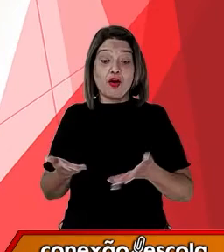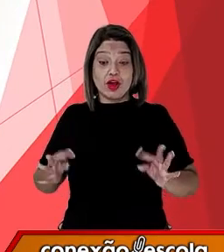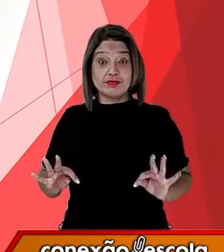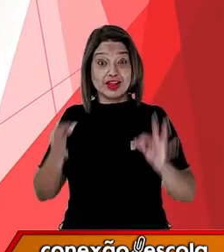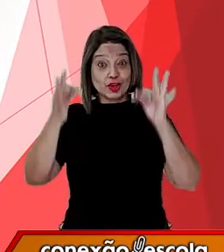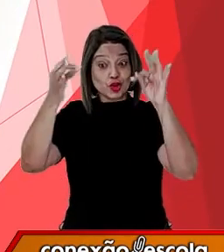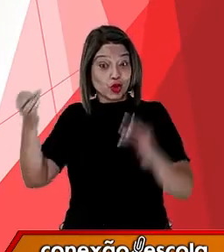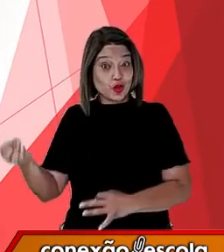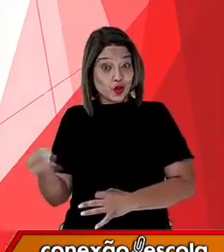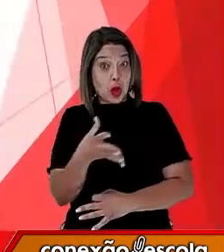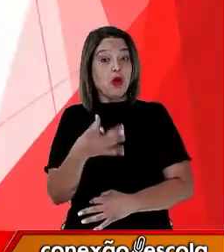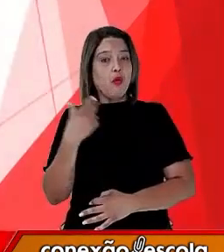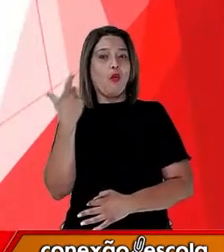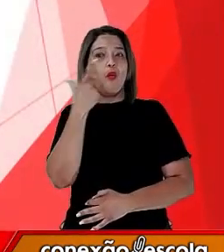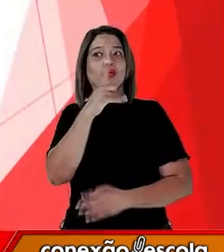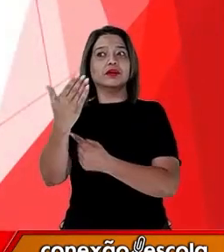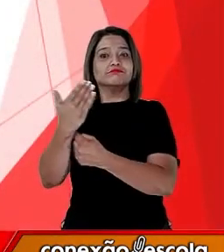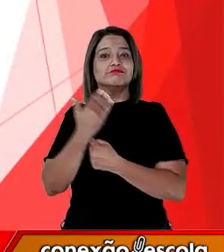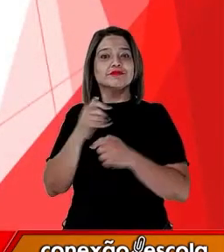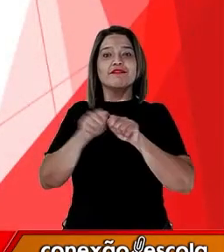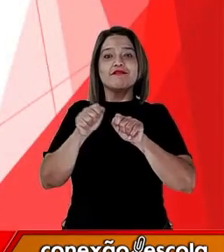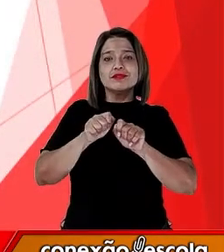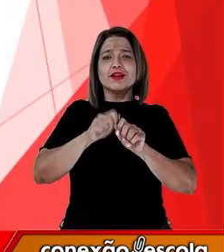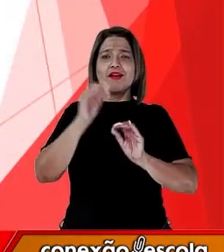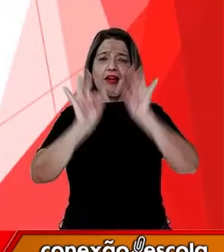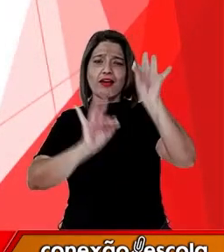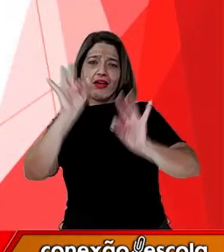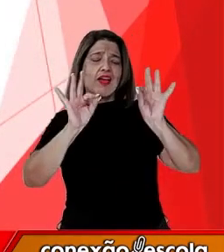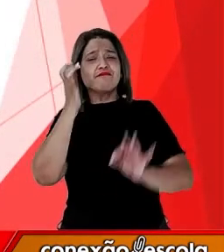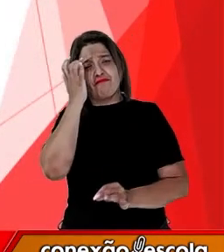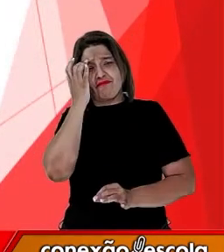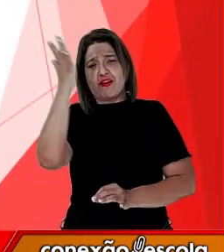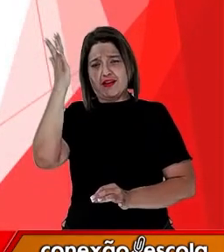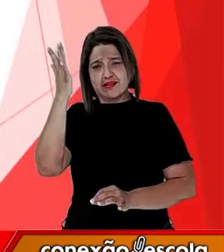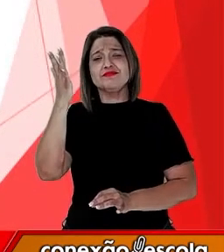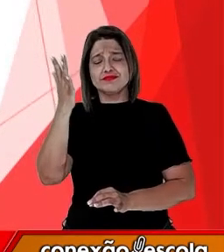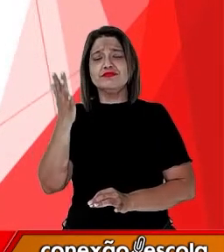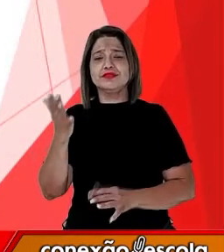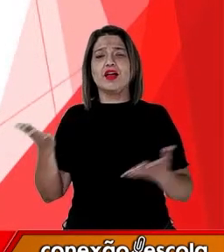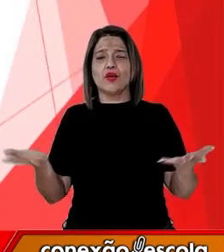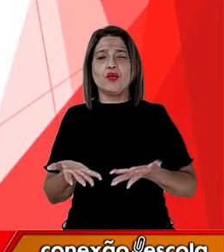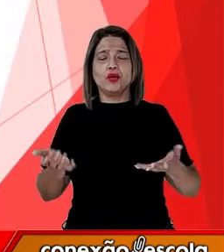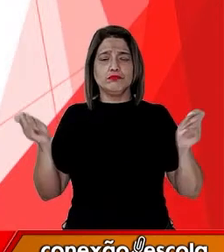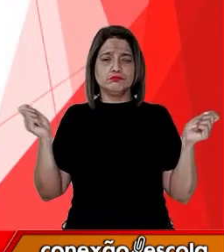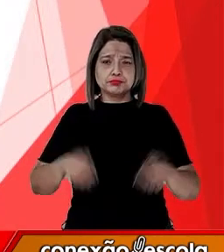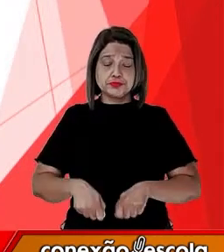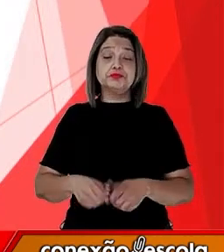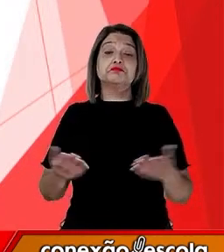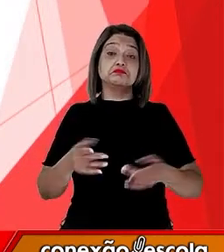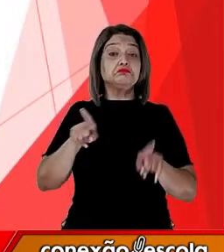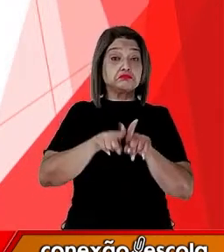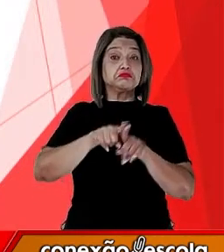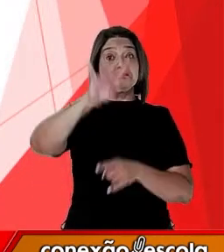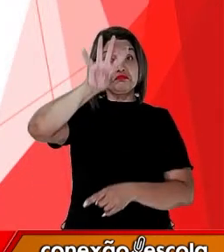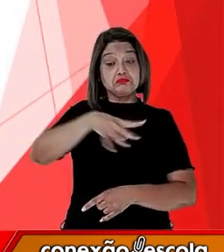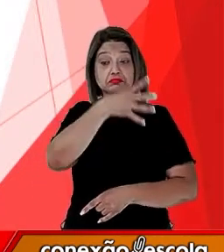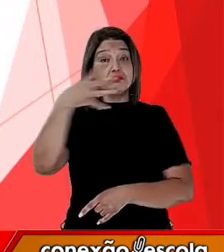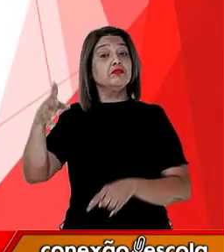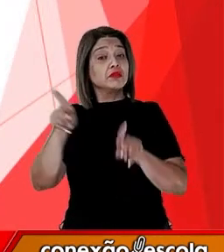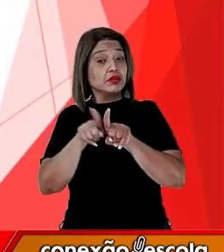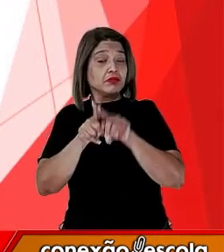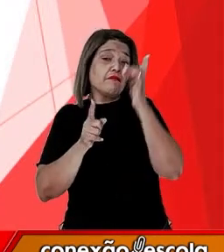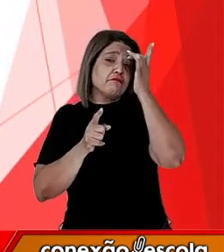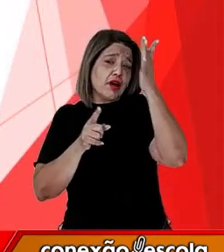nos oportunizaram esses momentos, né? E as próprias malhas quadriculadas também, como vocês